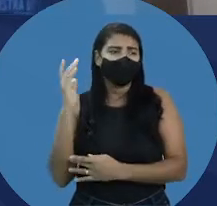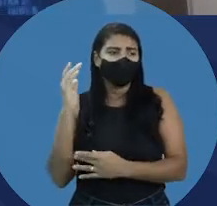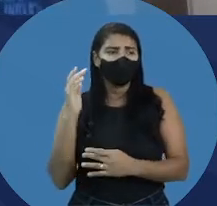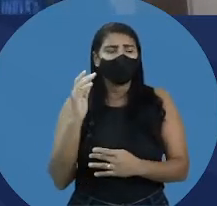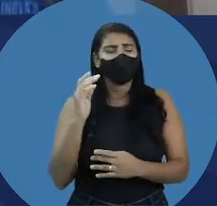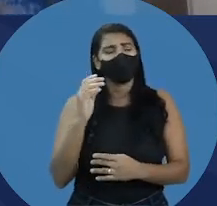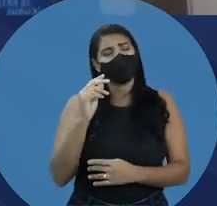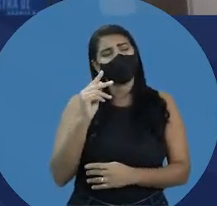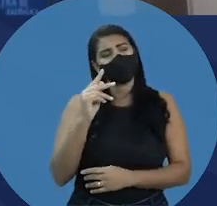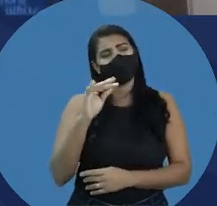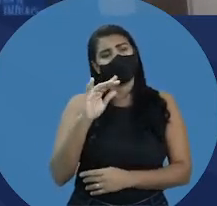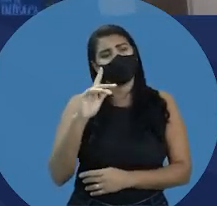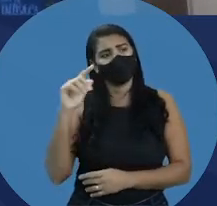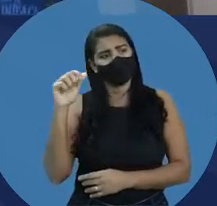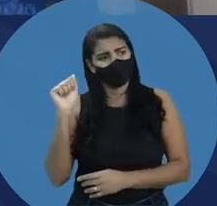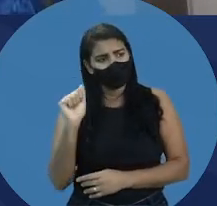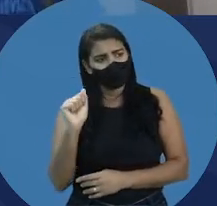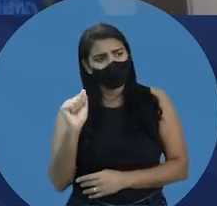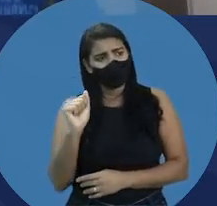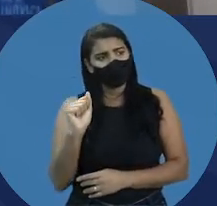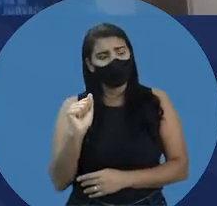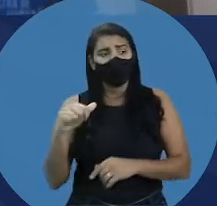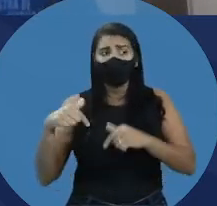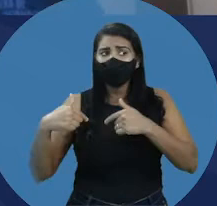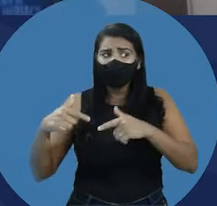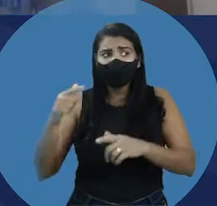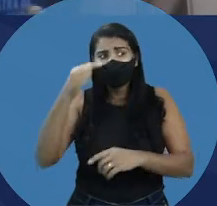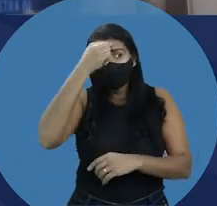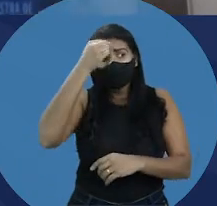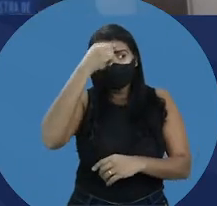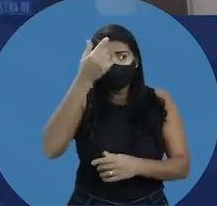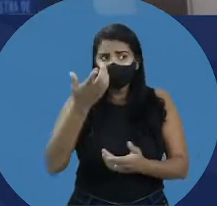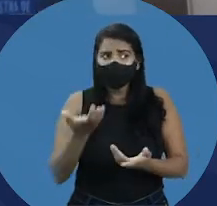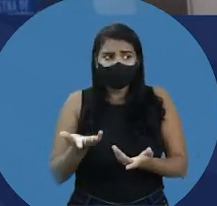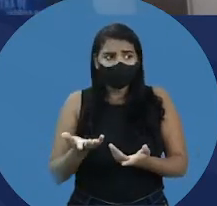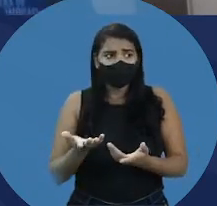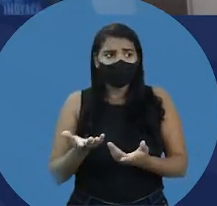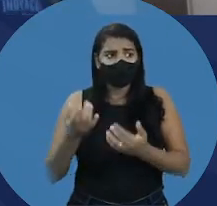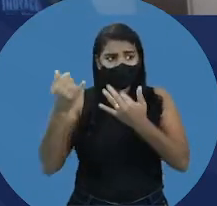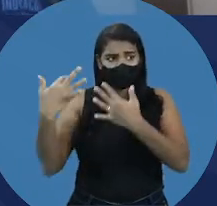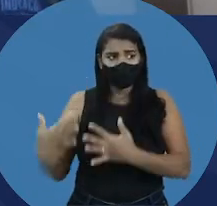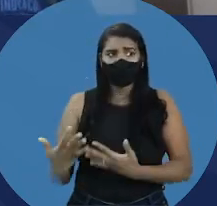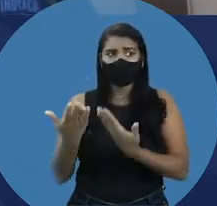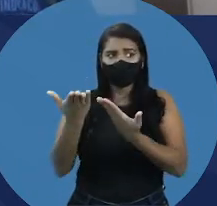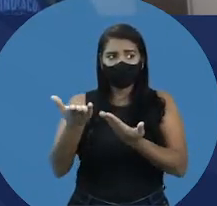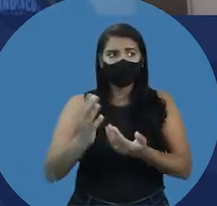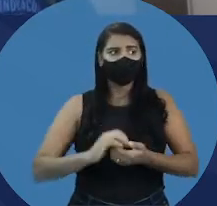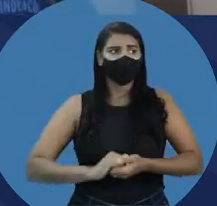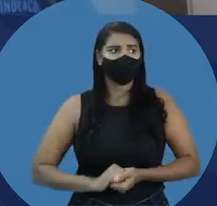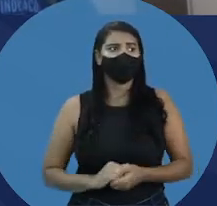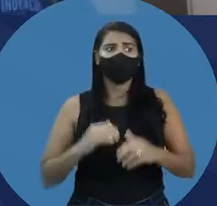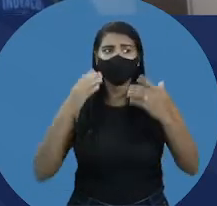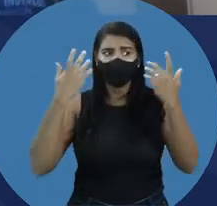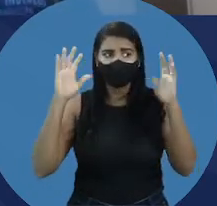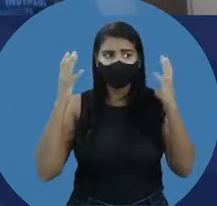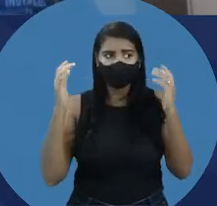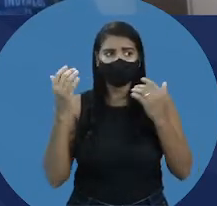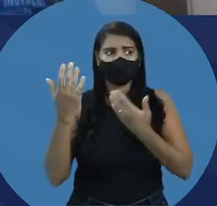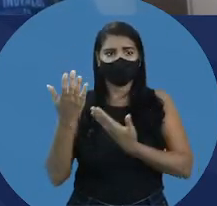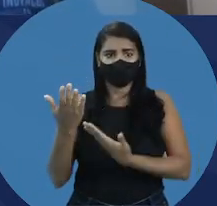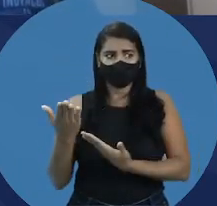controle é digno de um trabalho de graduação, é o que eu posso dizer. Então, assim, eu parabenizo